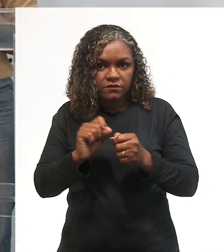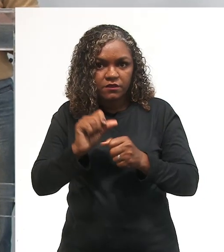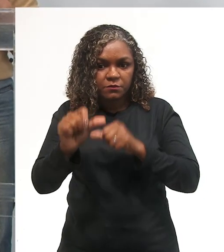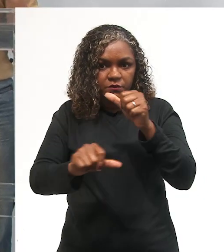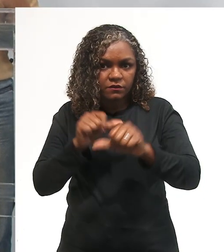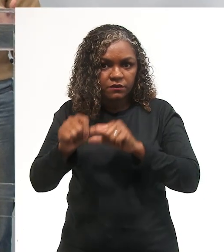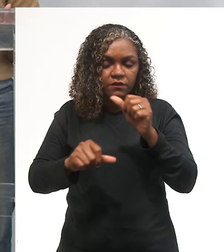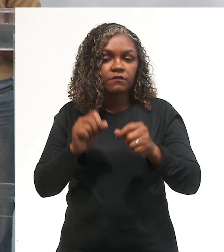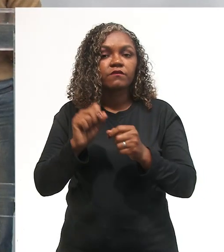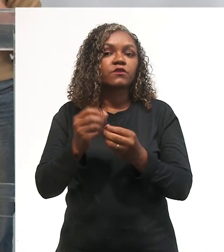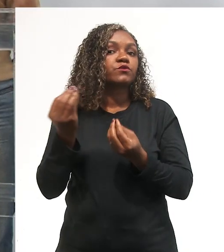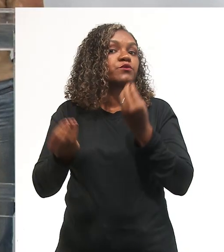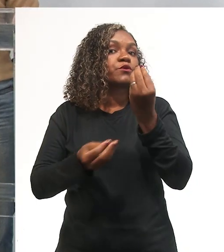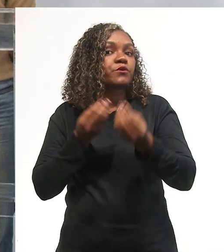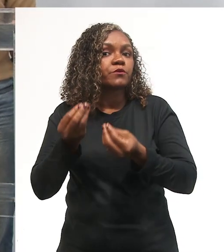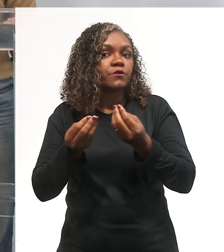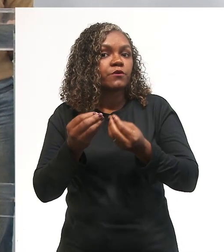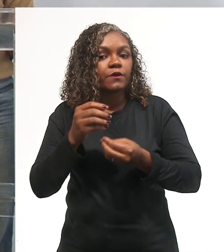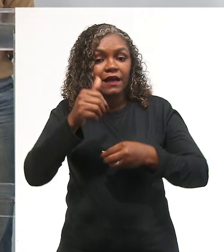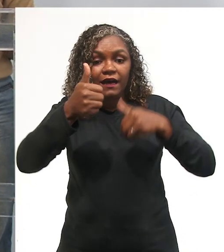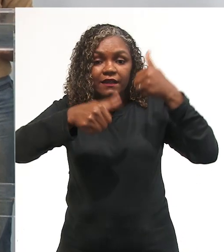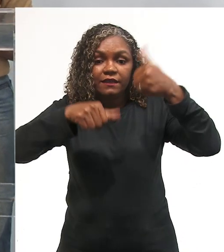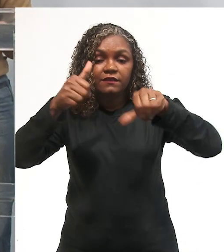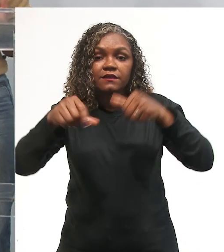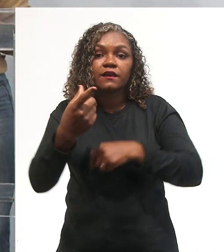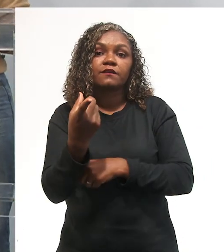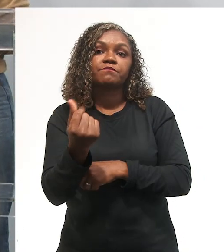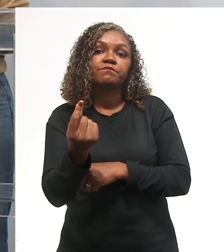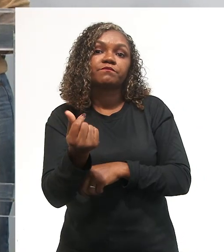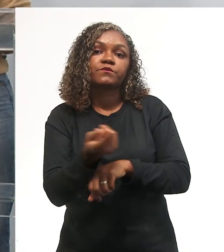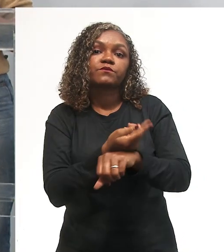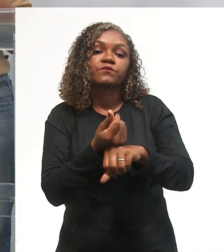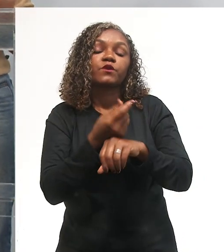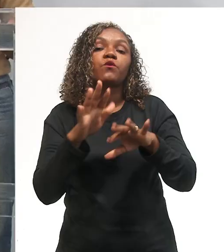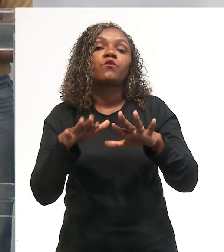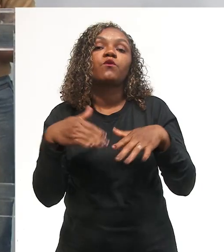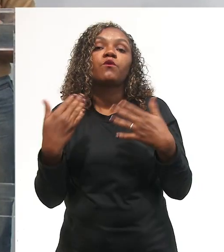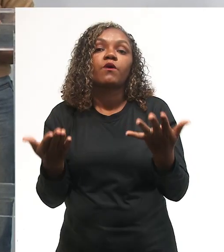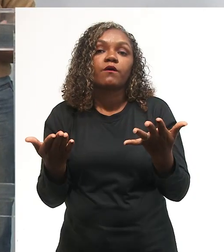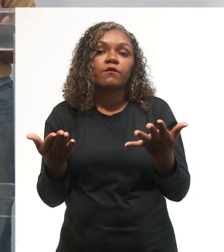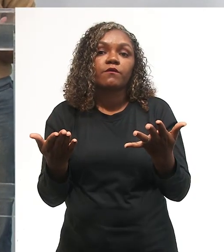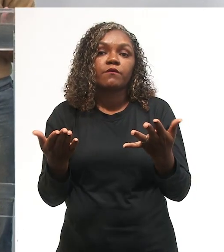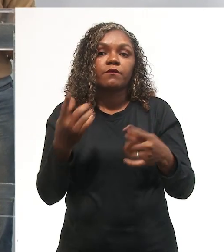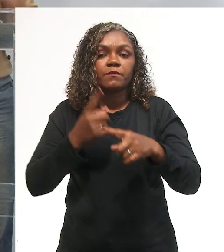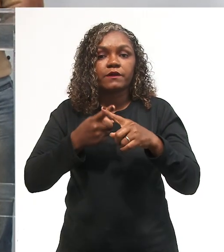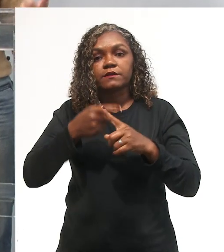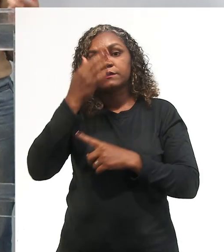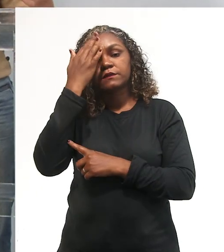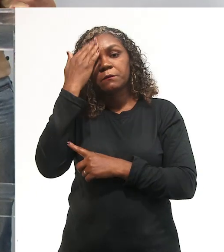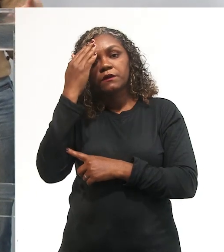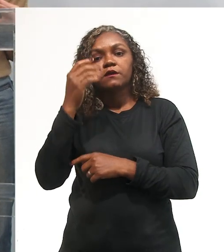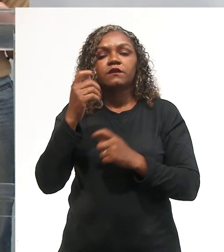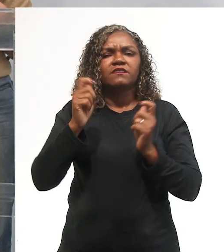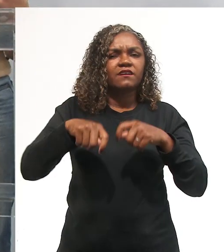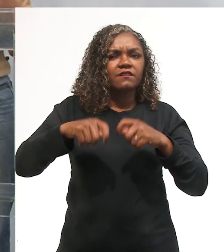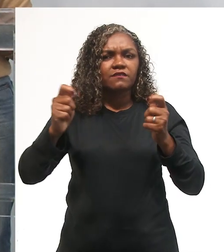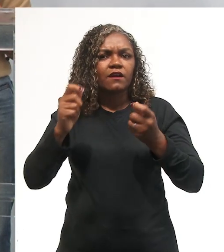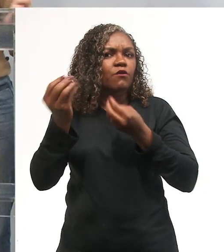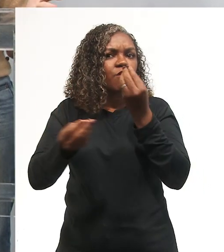mudança, a gente tem que analisar que tipo de capitalização a gente está fazendo para saber se a gente, como nós iremos